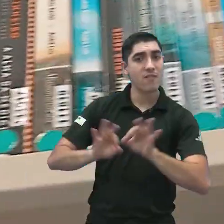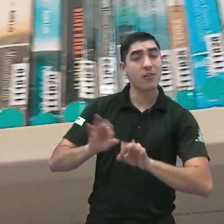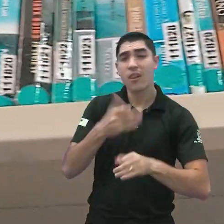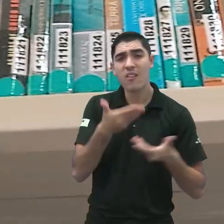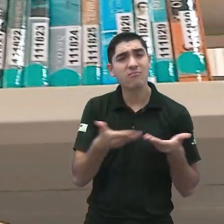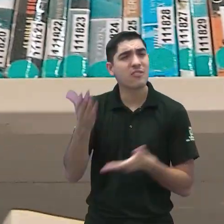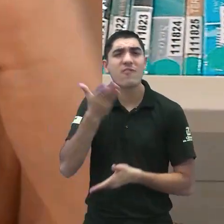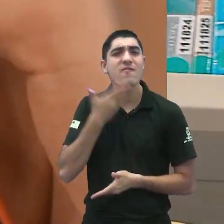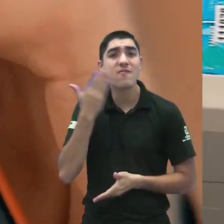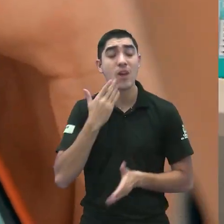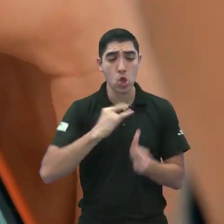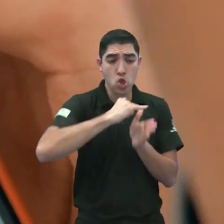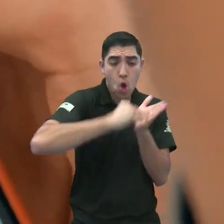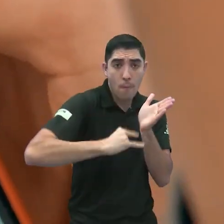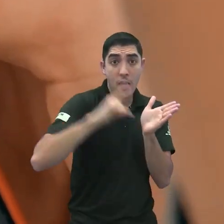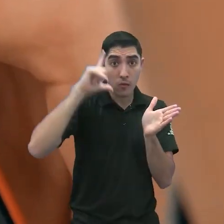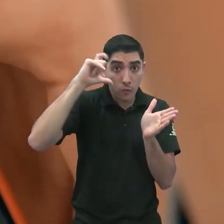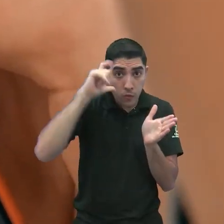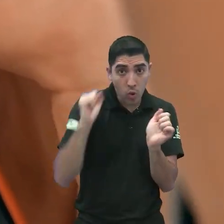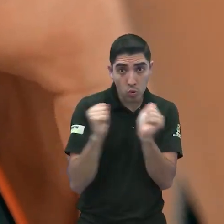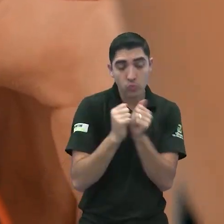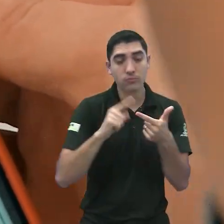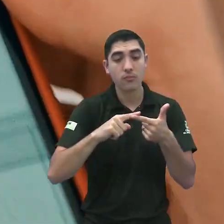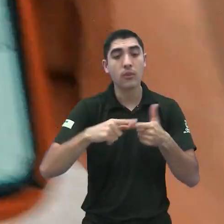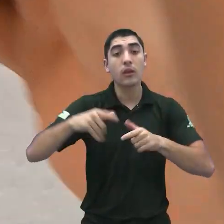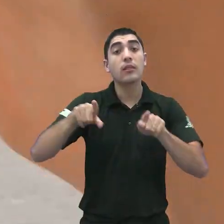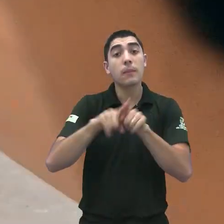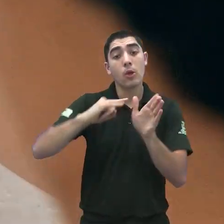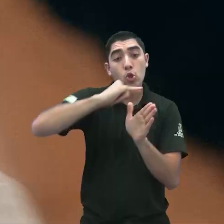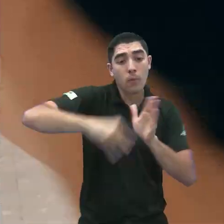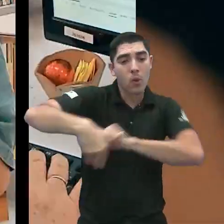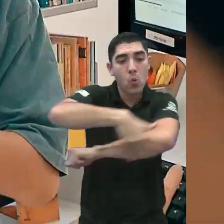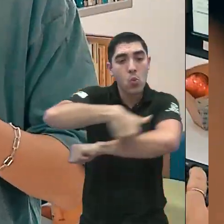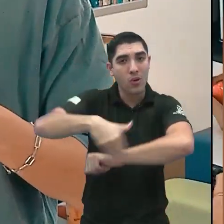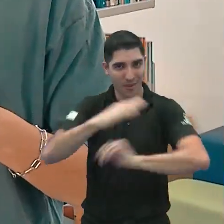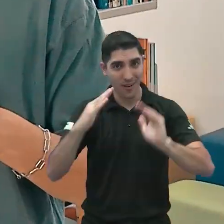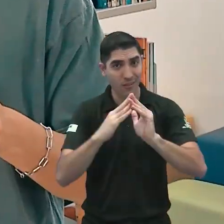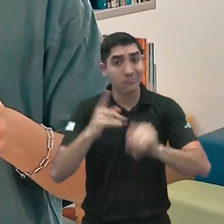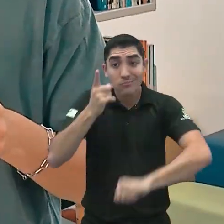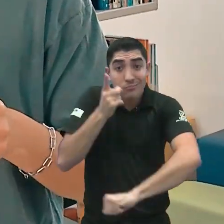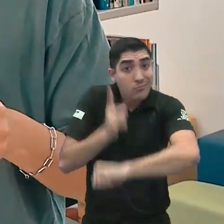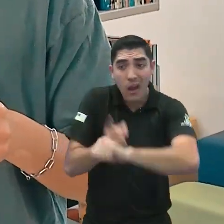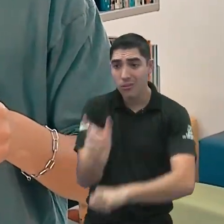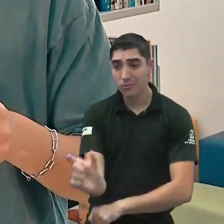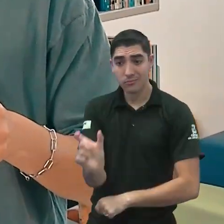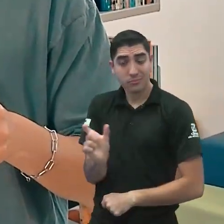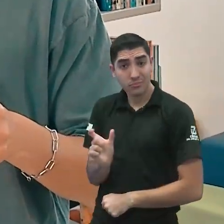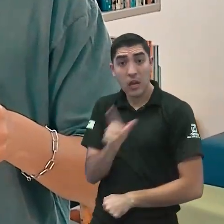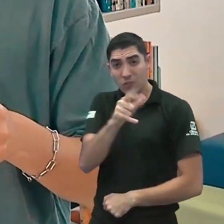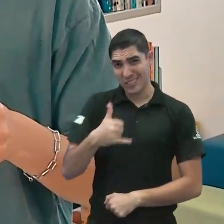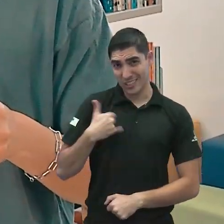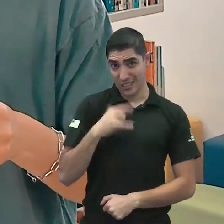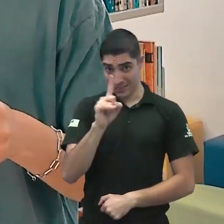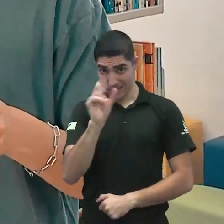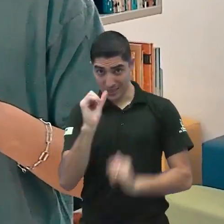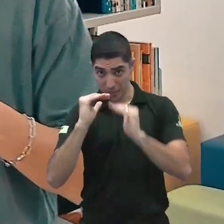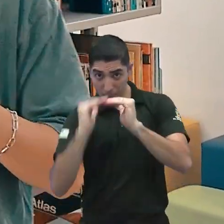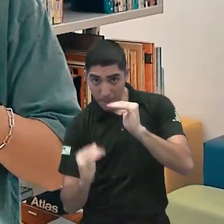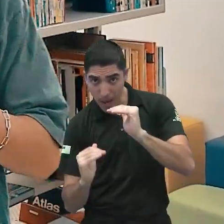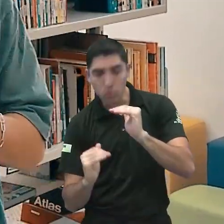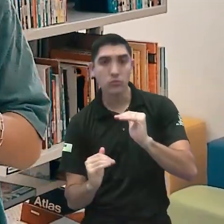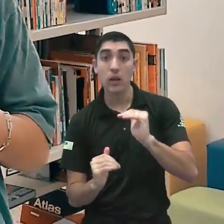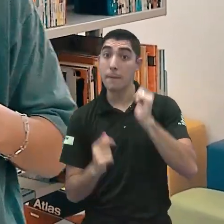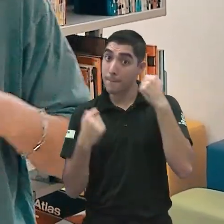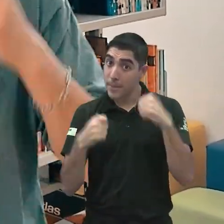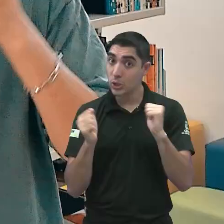um documento de identidade com foto e um comprovante de residência, ela sai na hora. E se você for menor de 16 anos, não esquece.